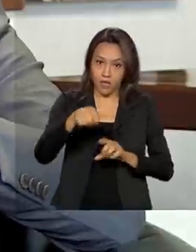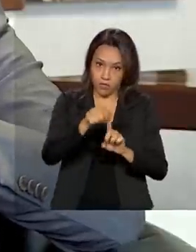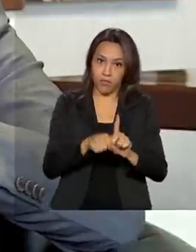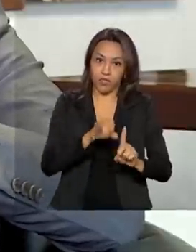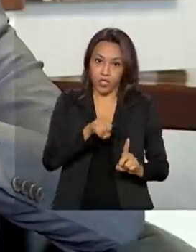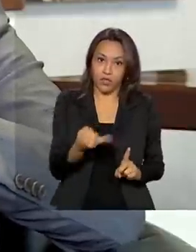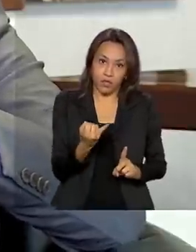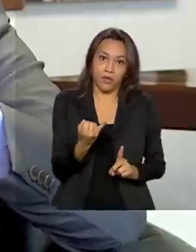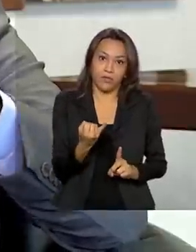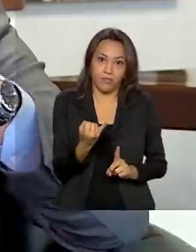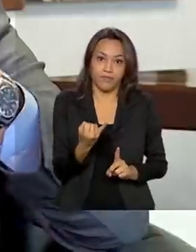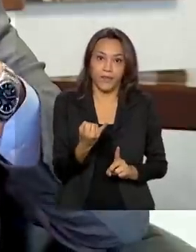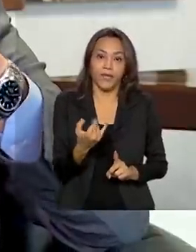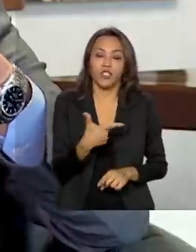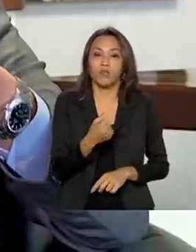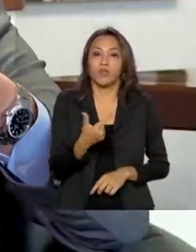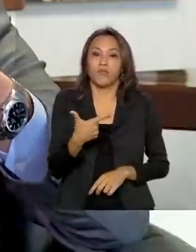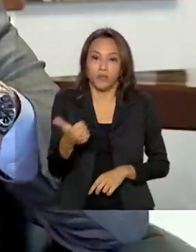2020,